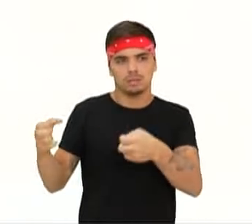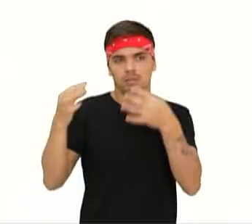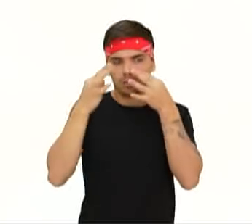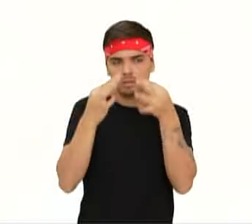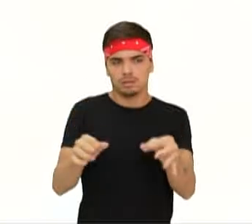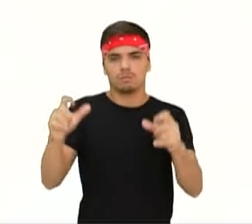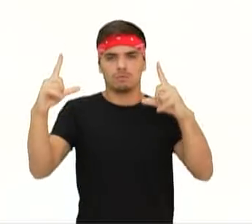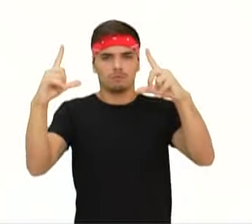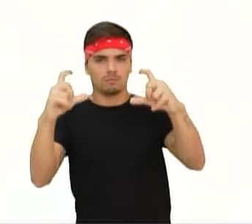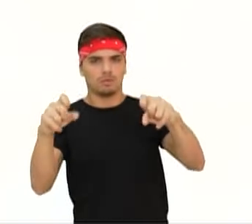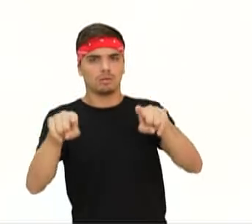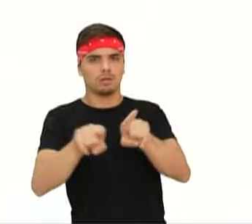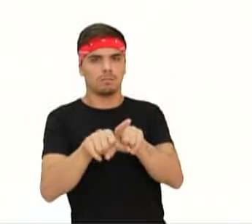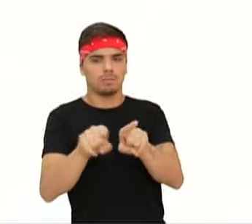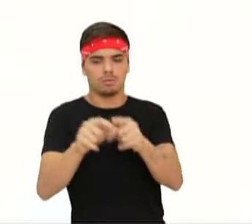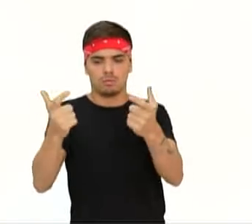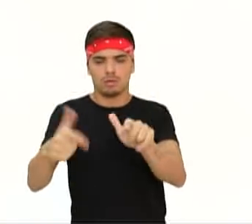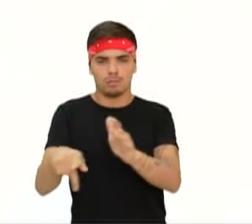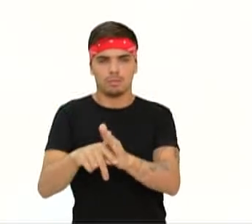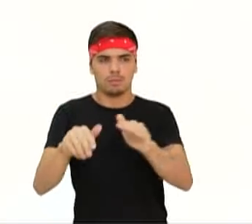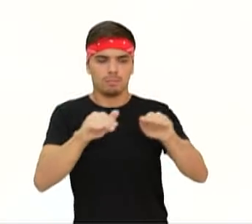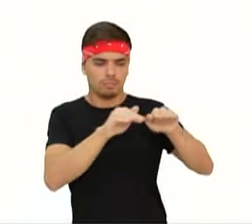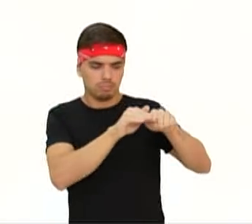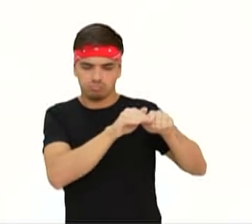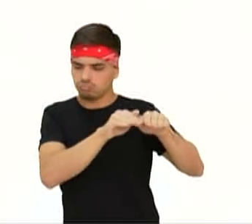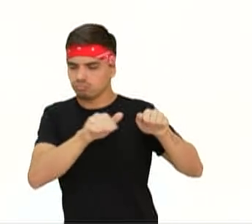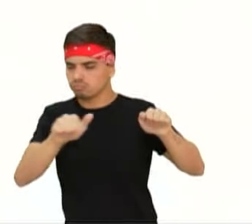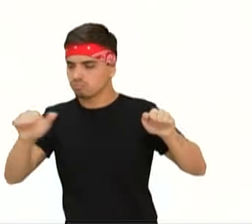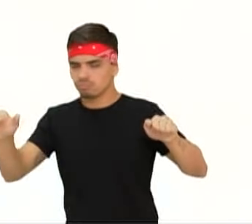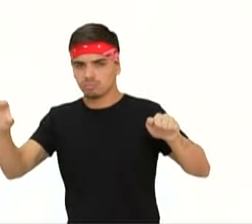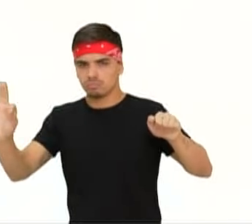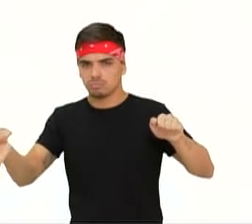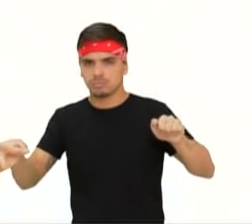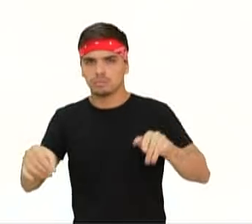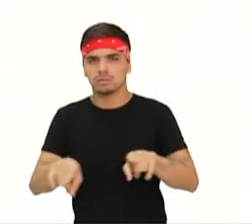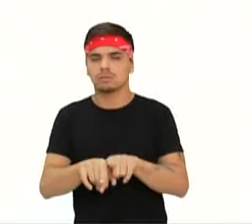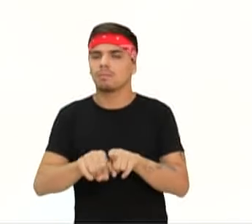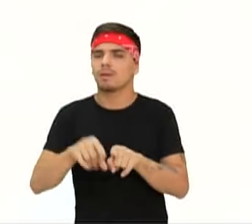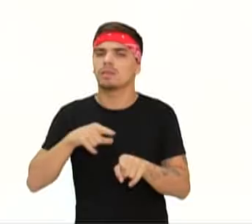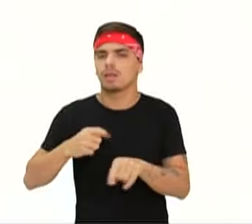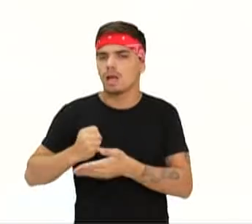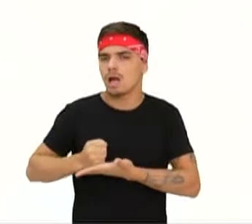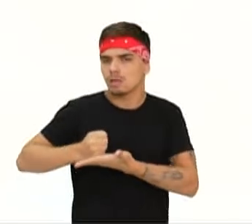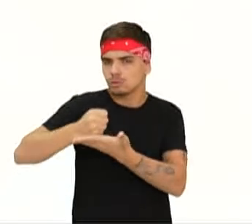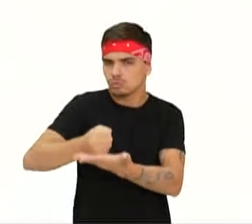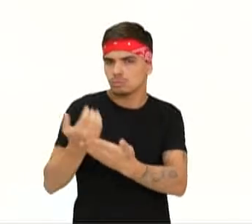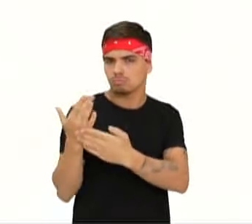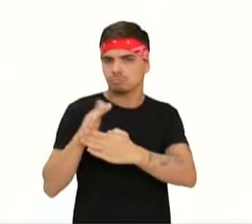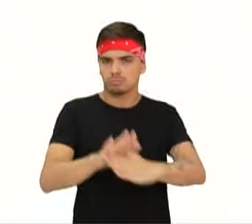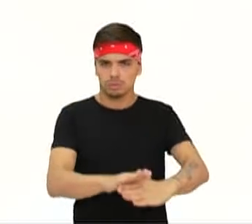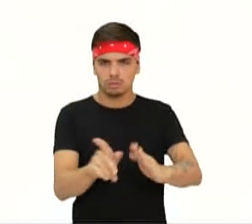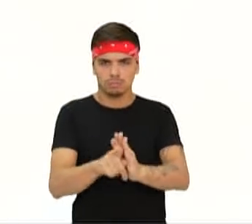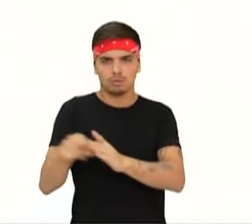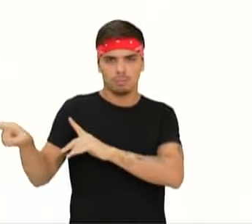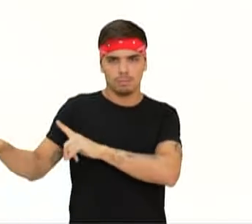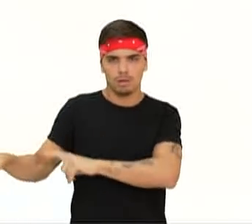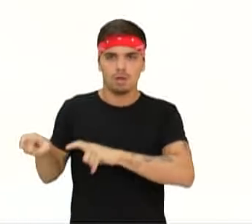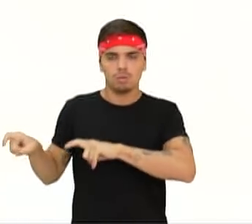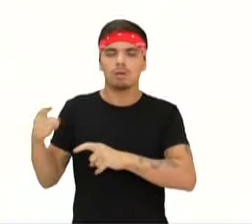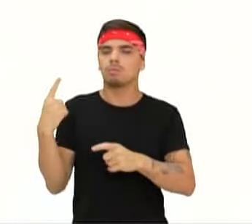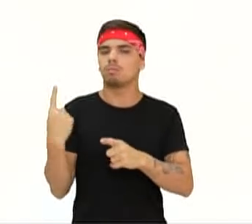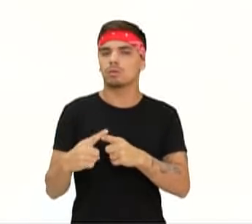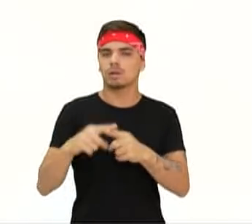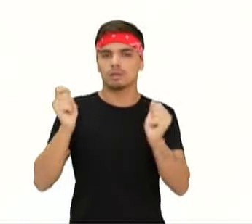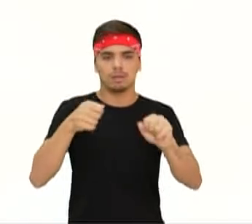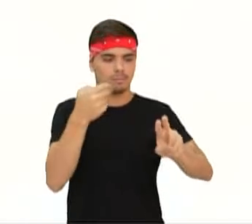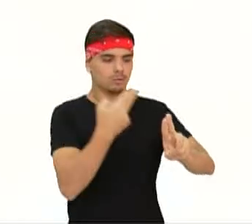é uma área de planície, é uma área plana, onde favorece a agricultura, porque podemos